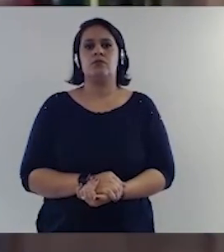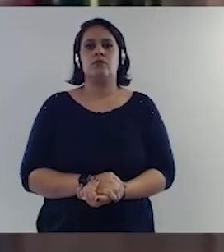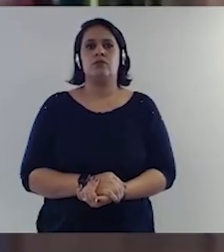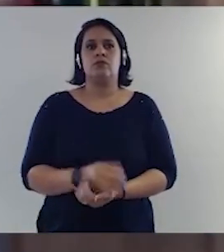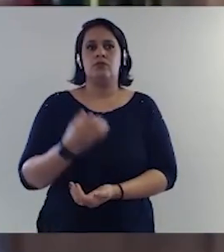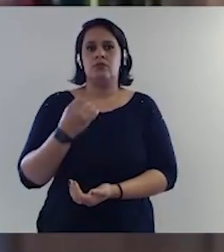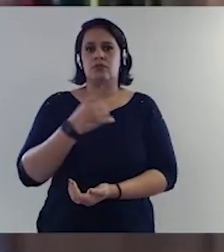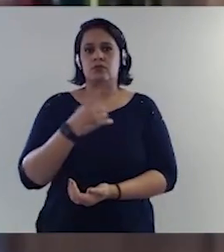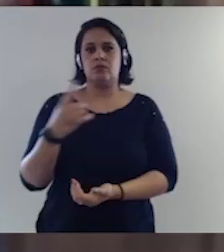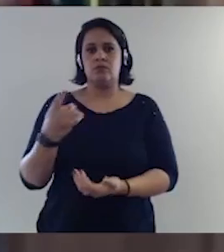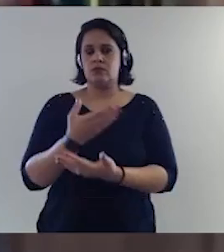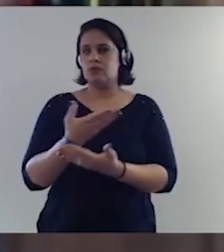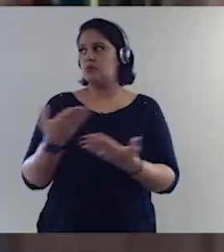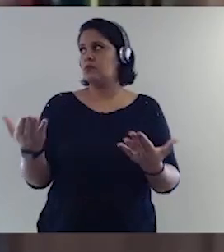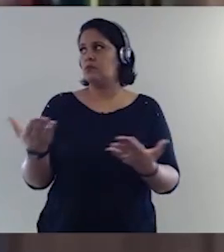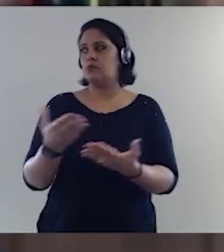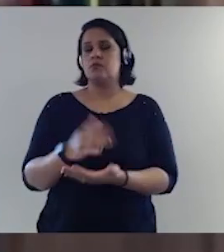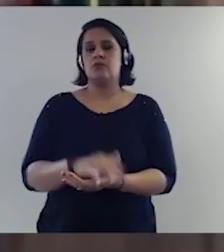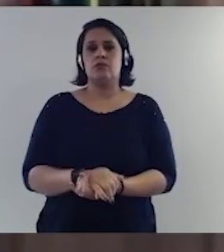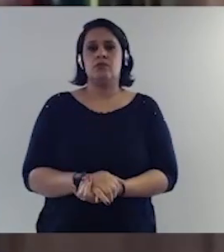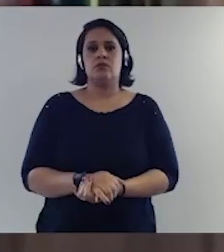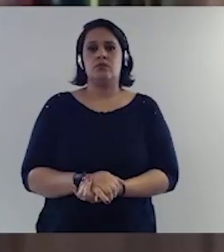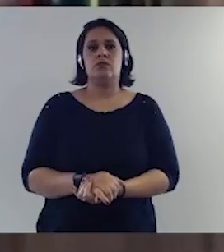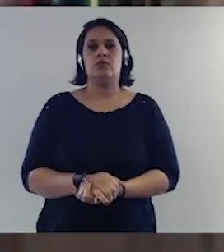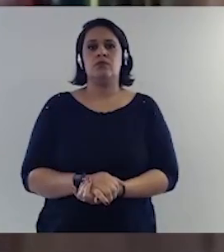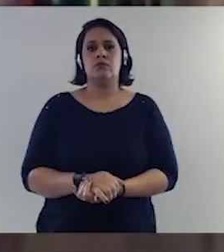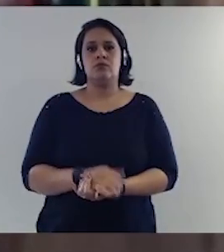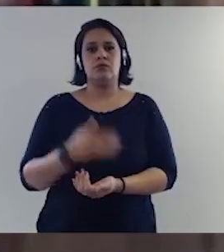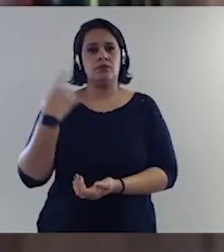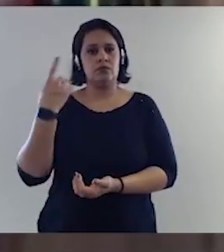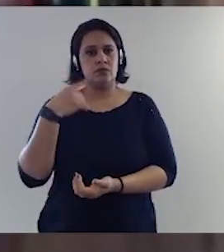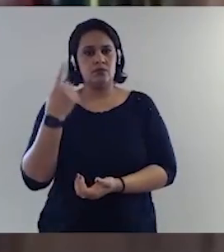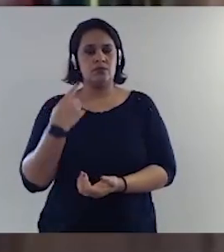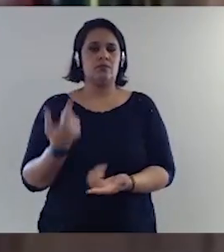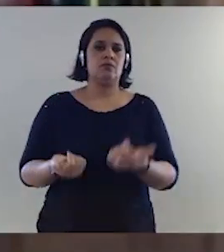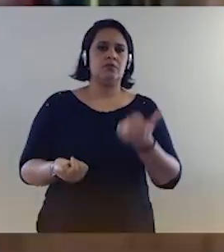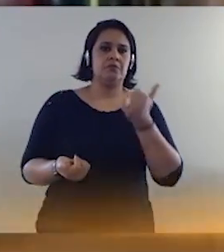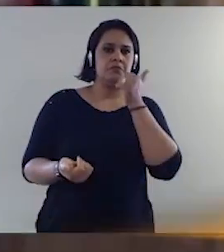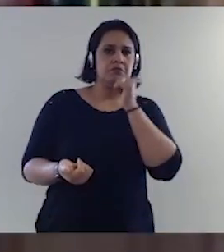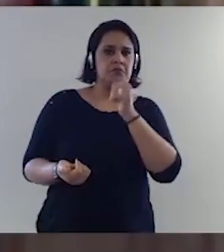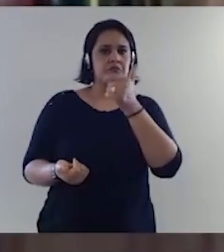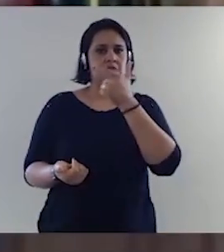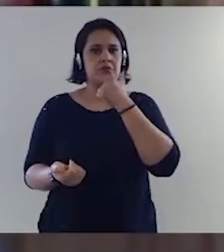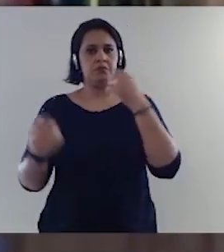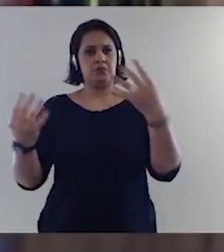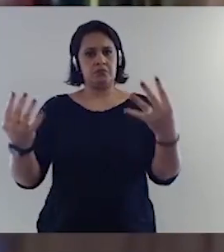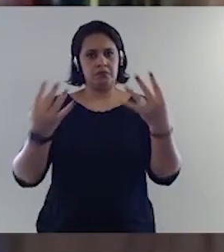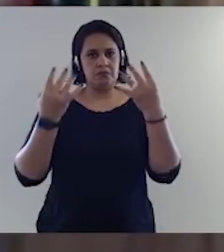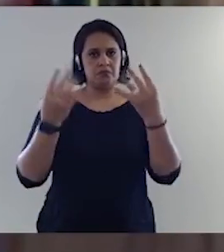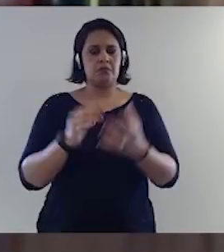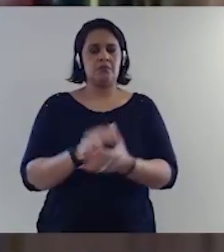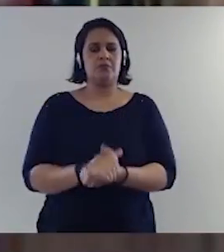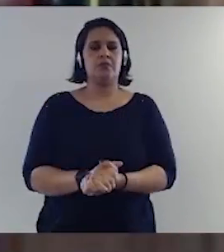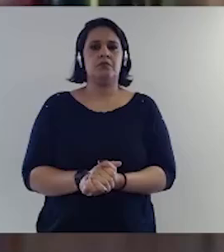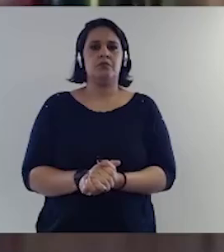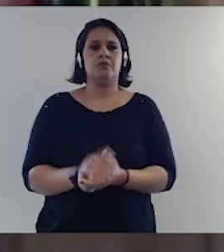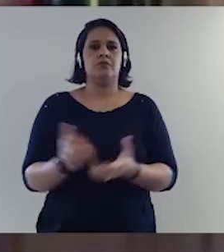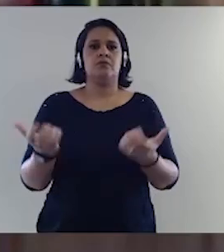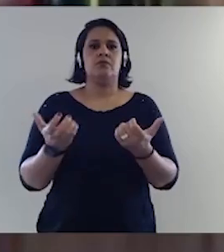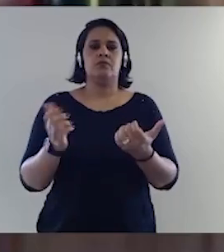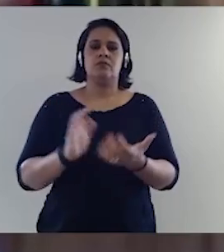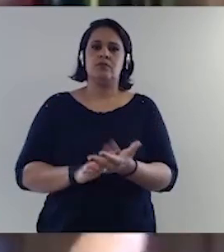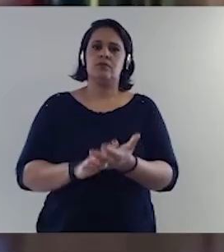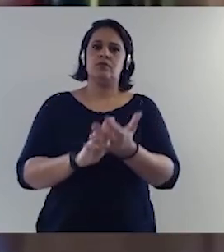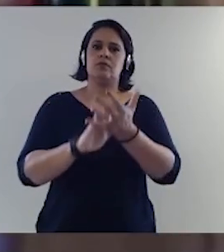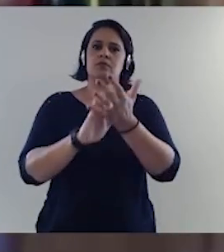todos, em especial aos advogados que estão nos assistindo. Quero deixar aqui os meus parabéns ao